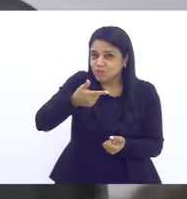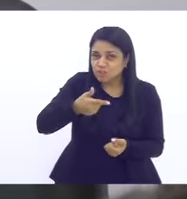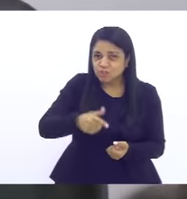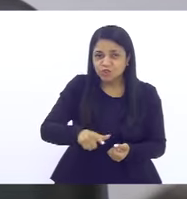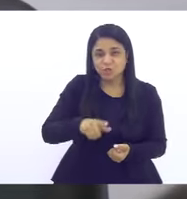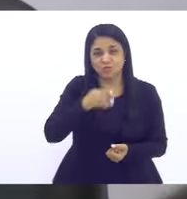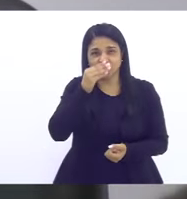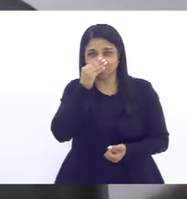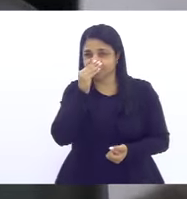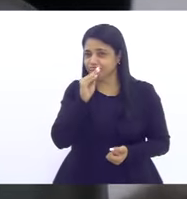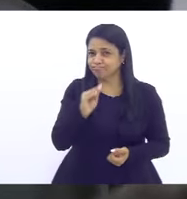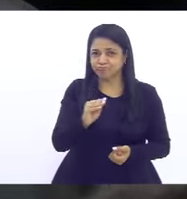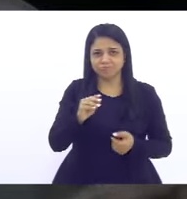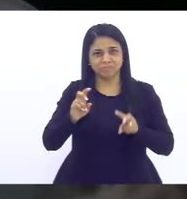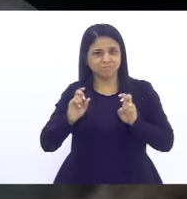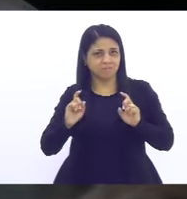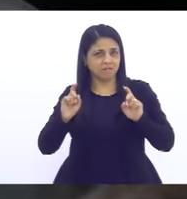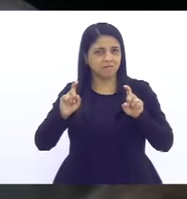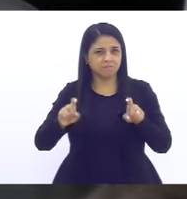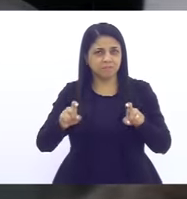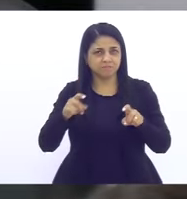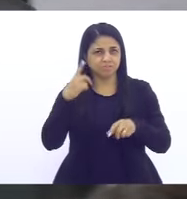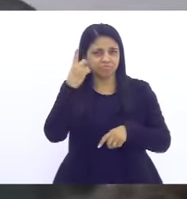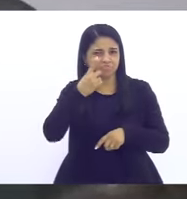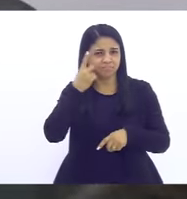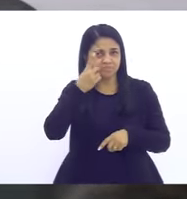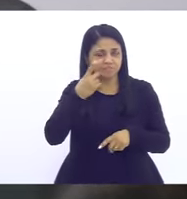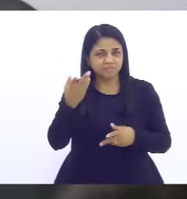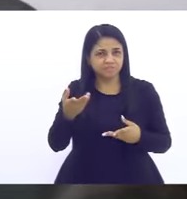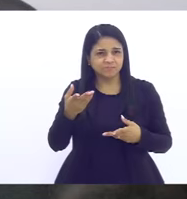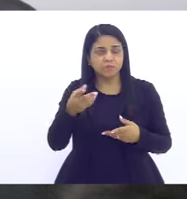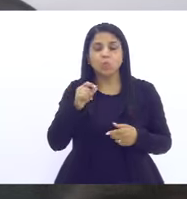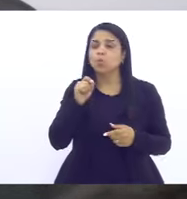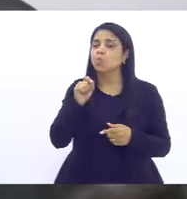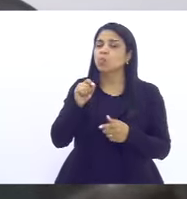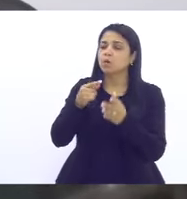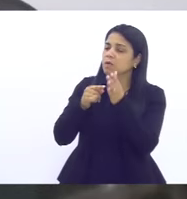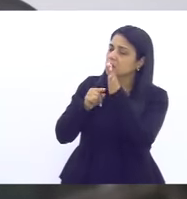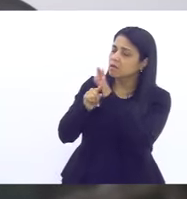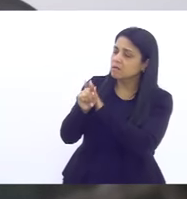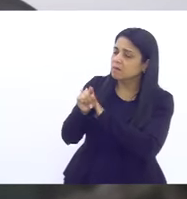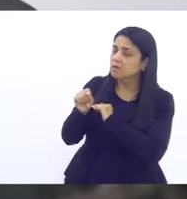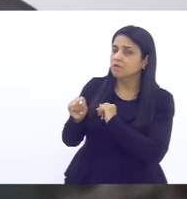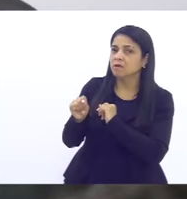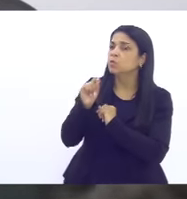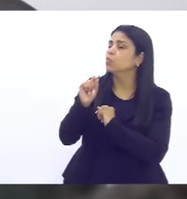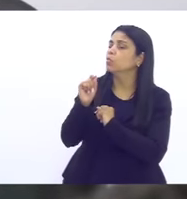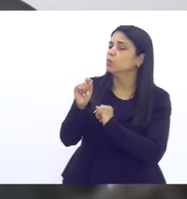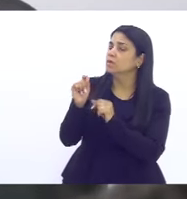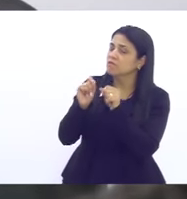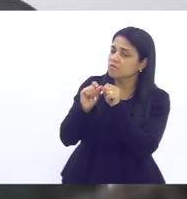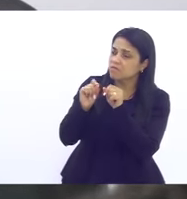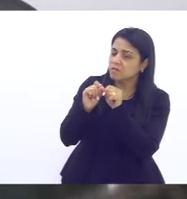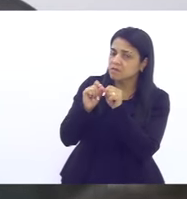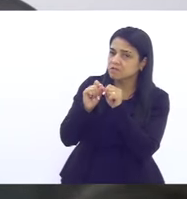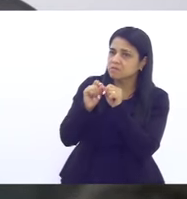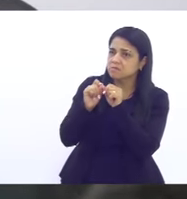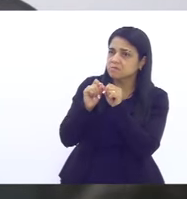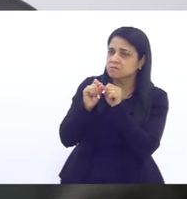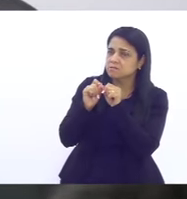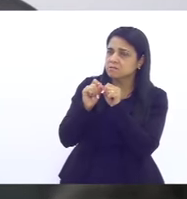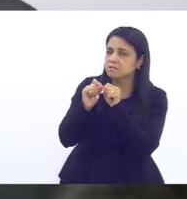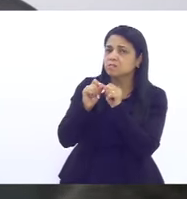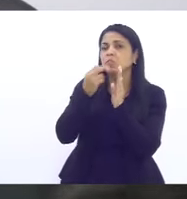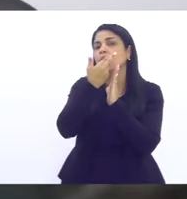descaso com esse parlamento aqui. A minha pergunta é: o que foi feito, o que vocês fizeram com